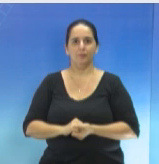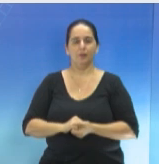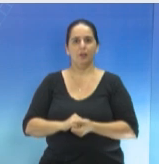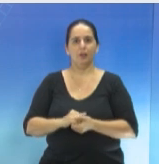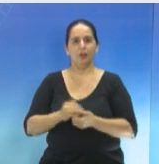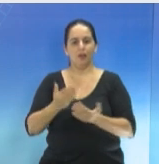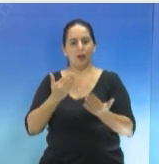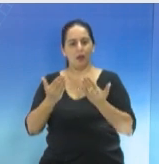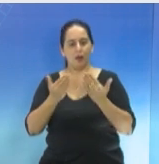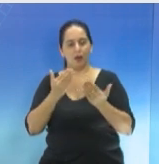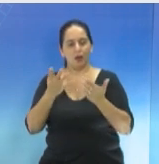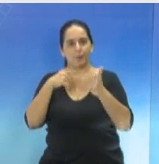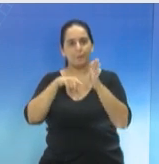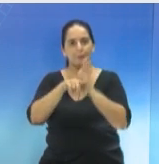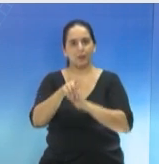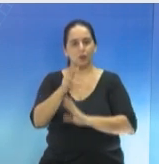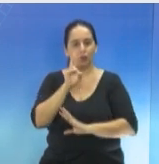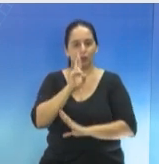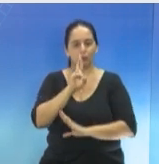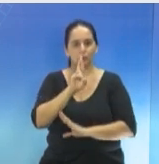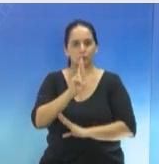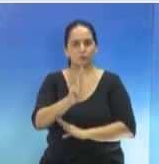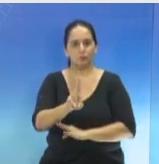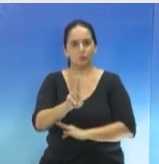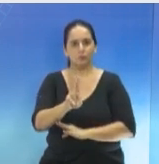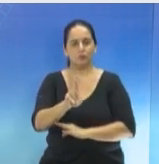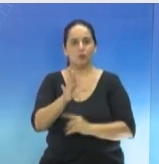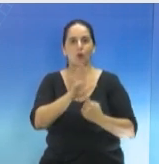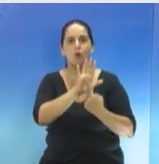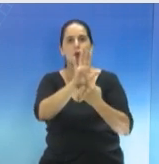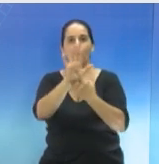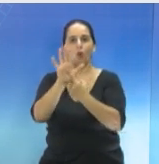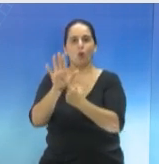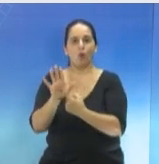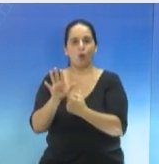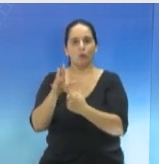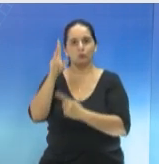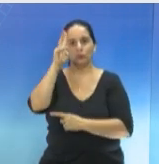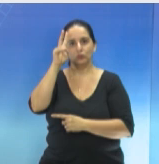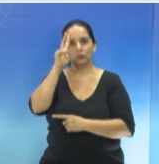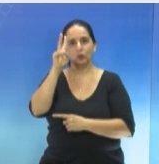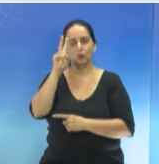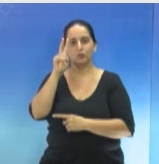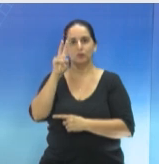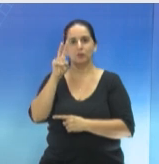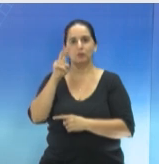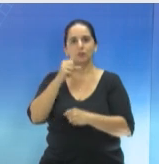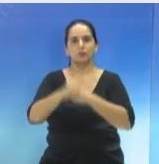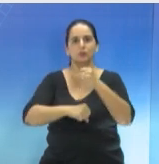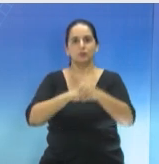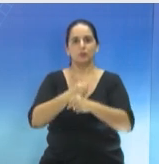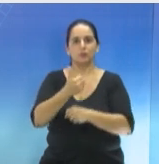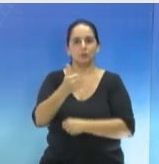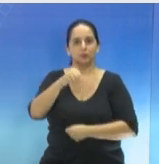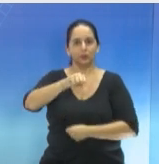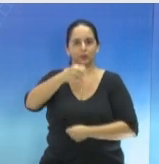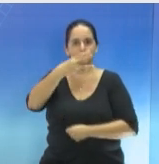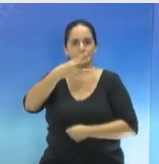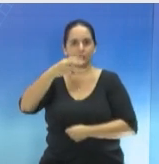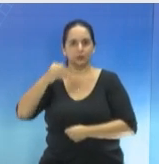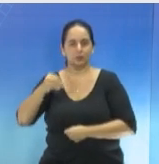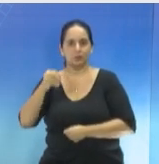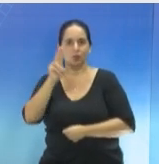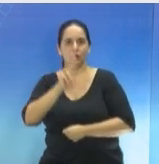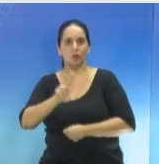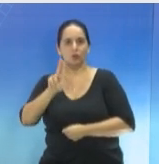Análise da questão. Para responder essa questão, observe como o narrador apresenta um cenário típico da década de 30 no Rio de Janeiro,